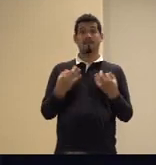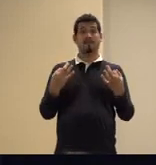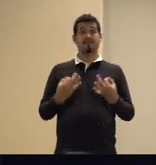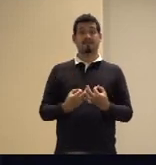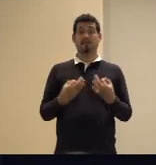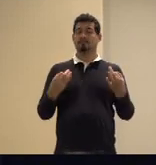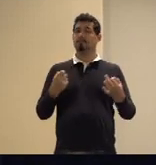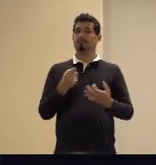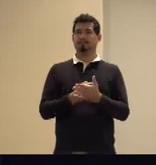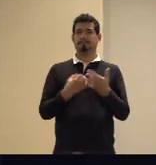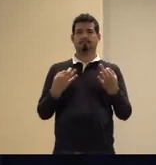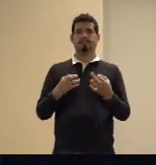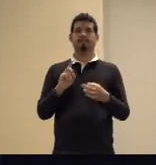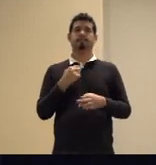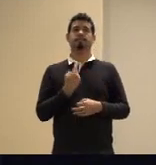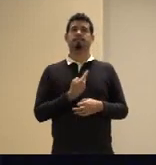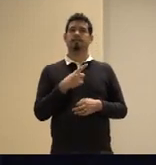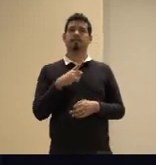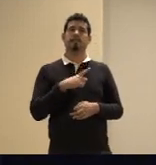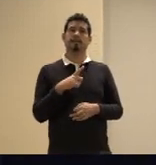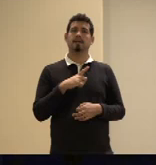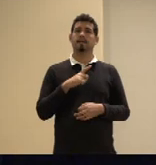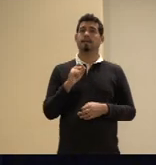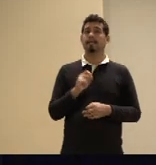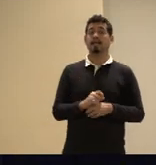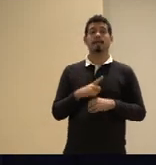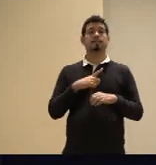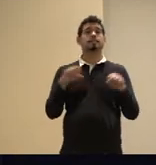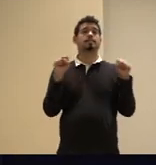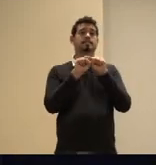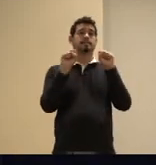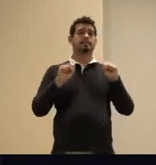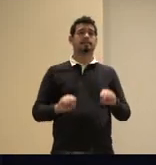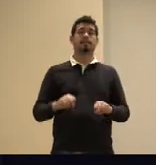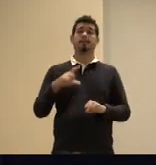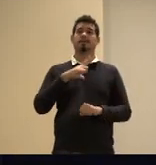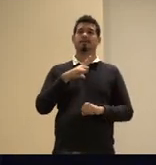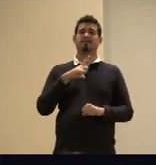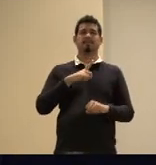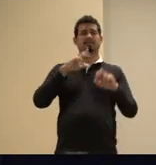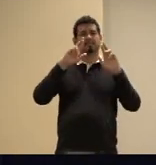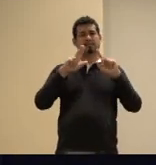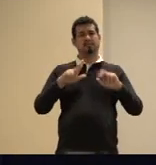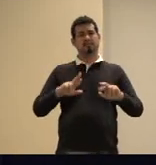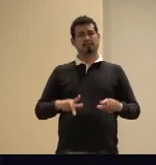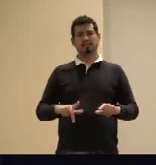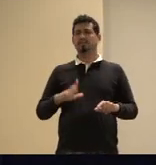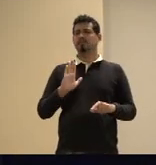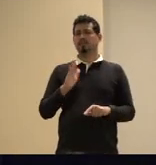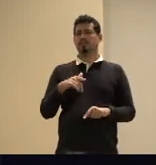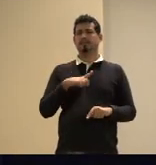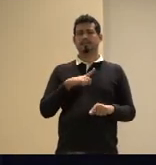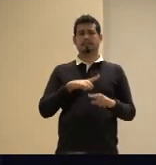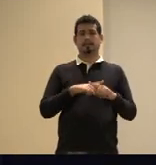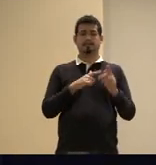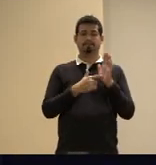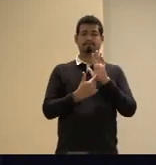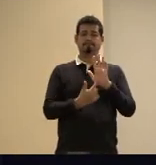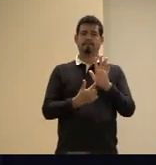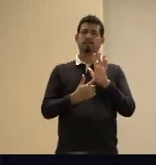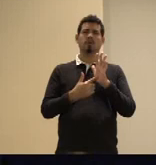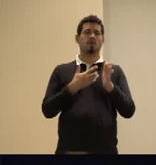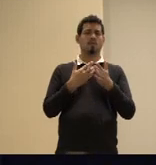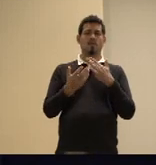caso concreto. Nós temos acesso aos sistemas. Eu tenho visto vários pareceres que escrevem lá todo